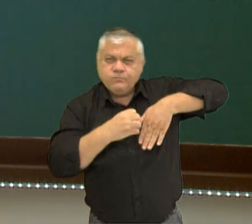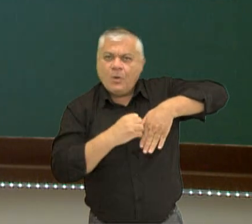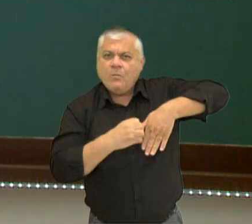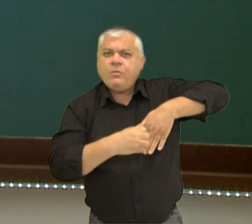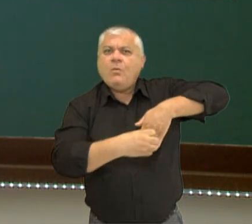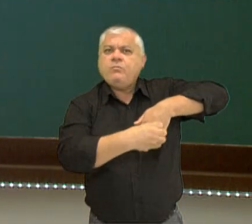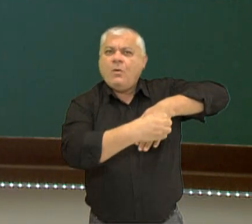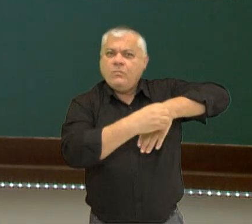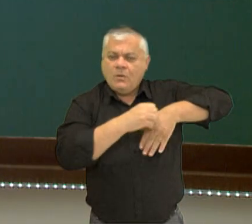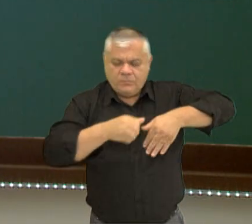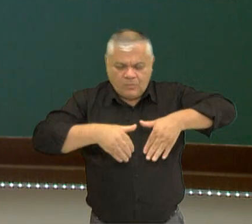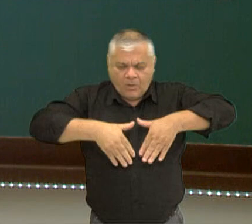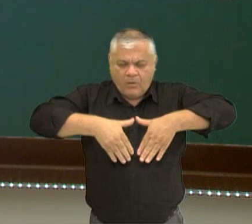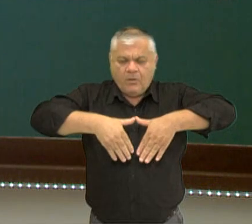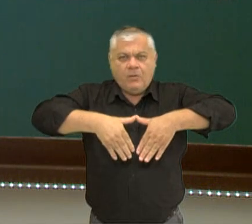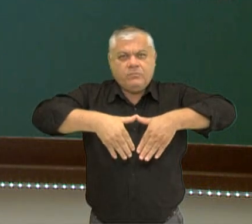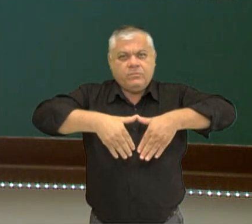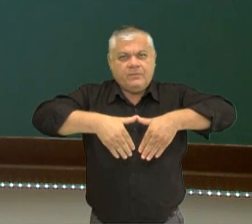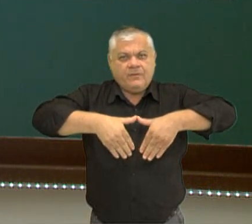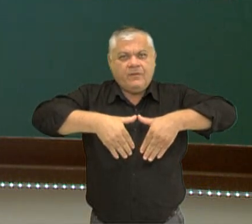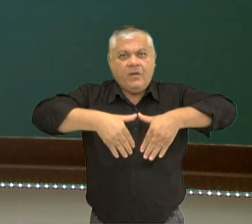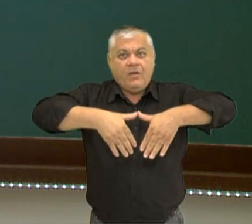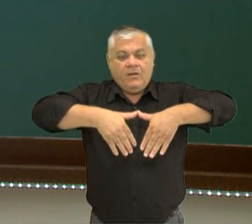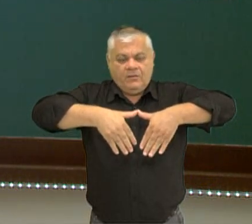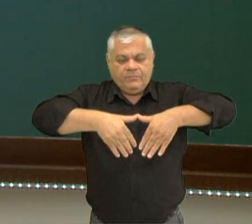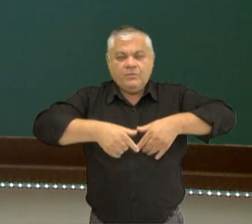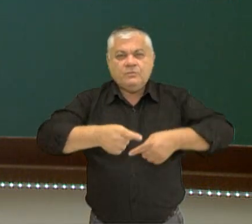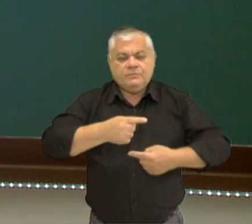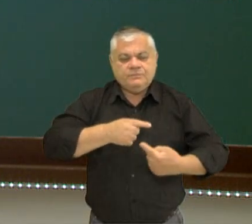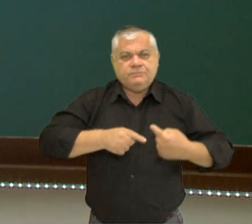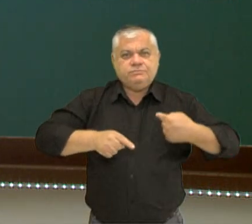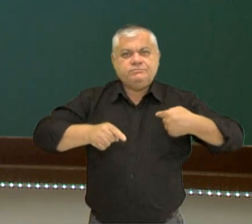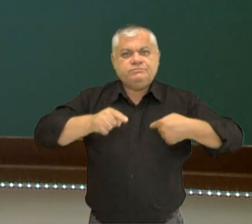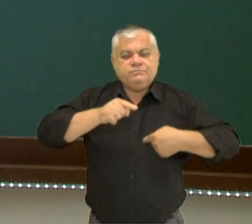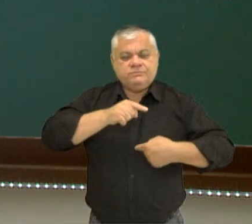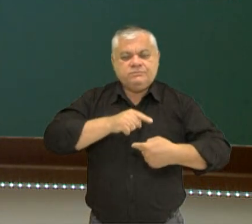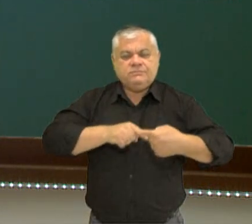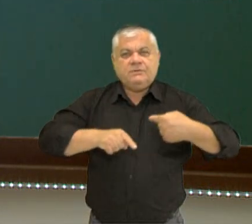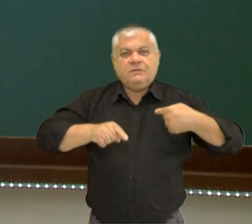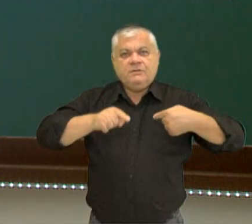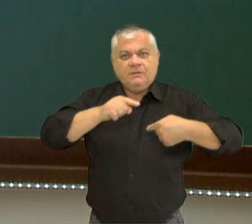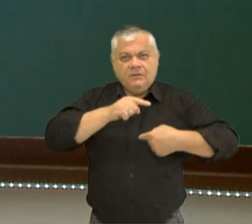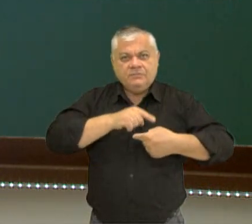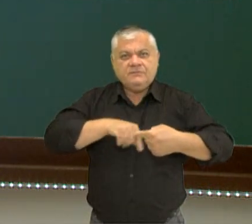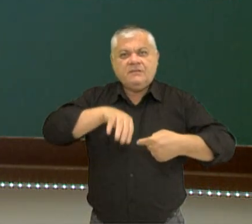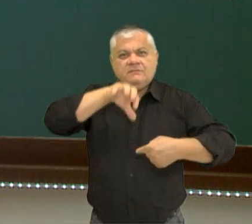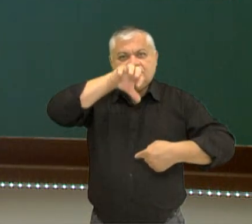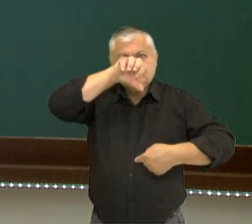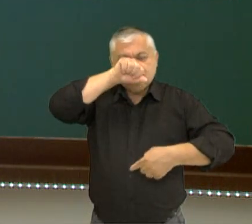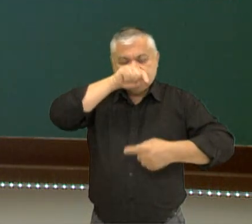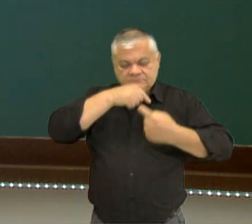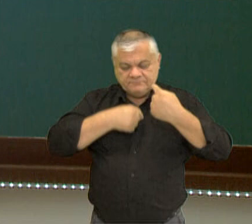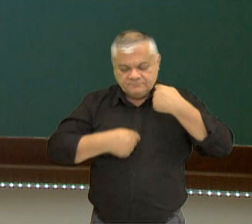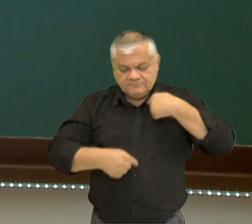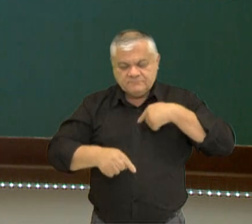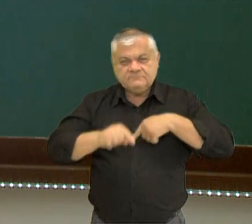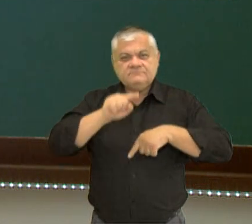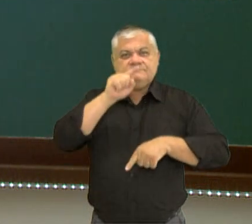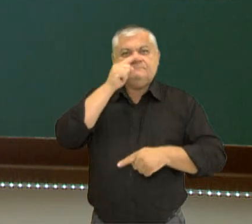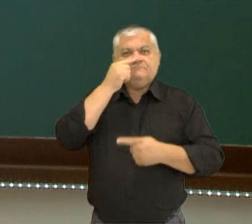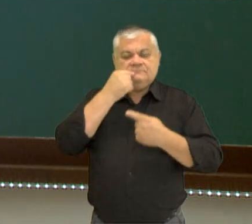onde dentro delas acontecem as trocas gasosas, tá? Então é a unidade